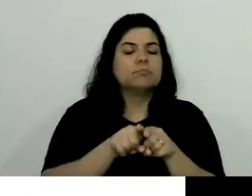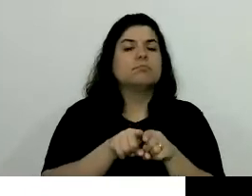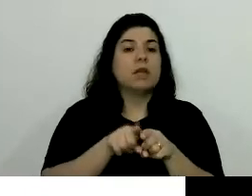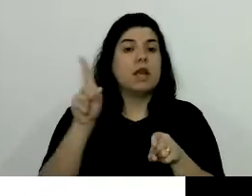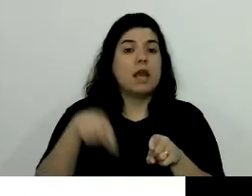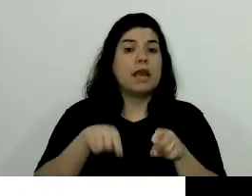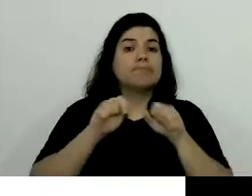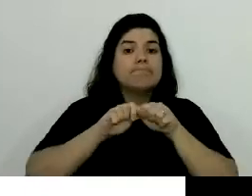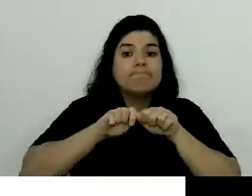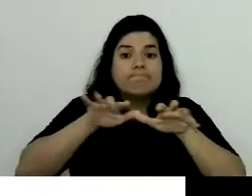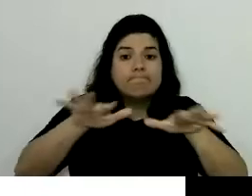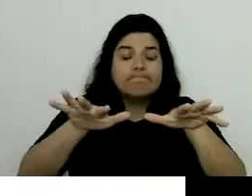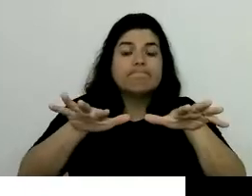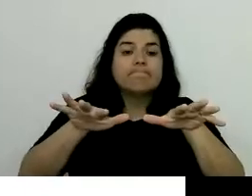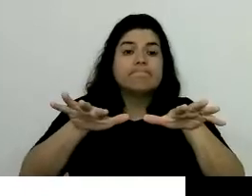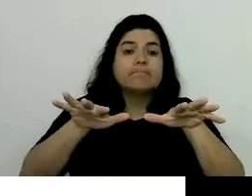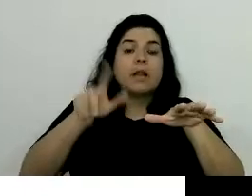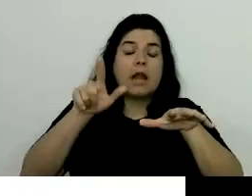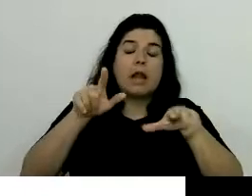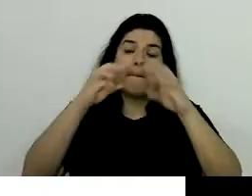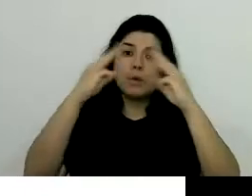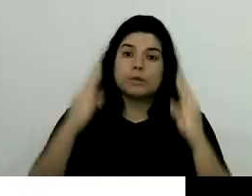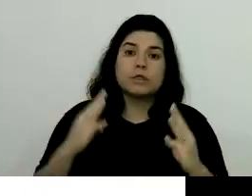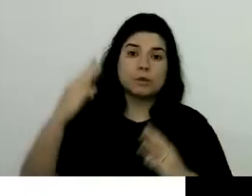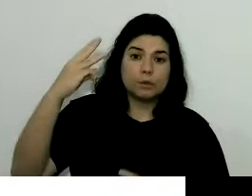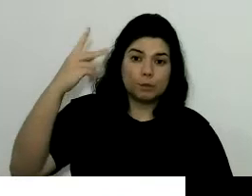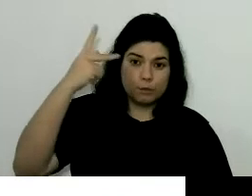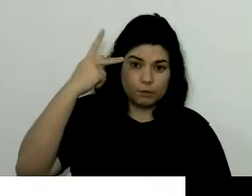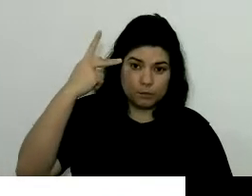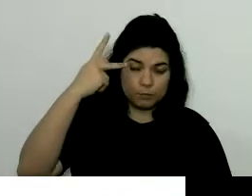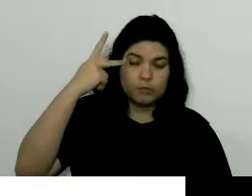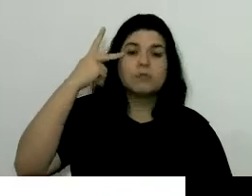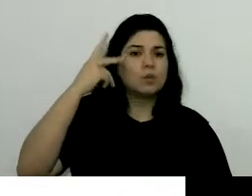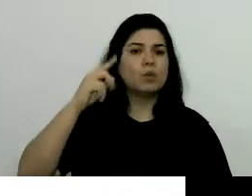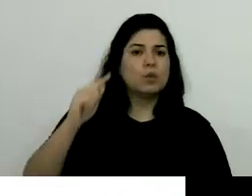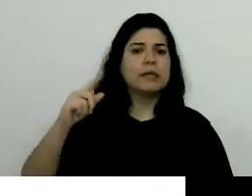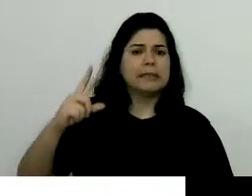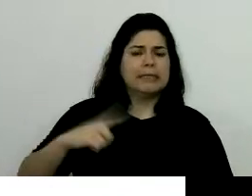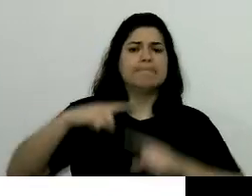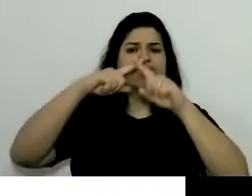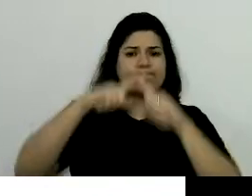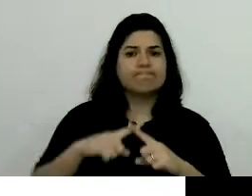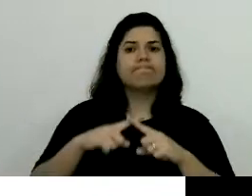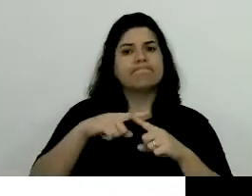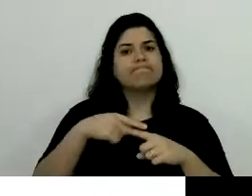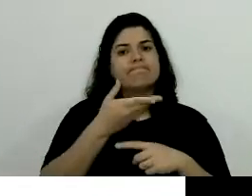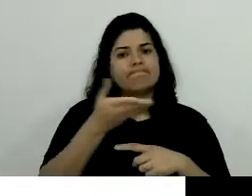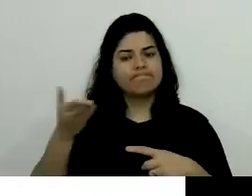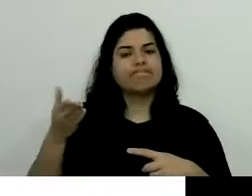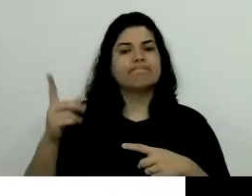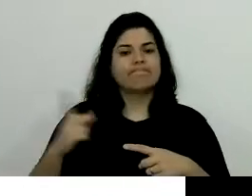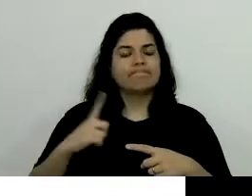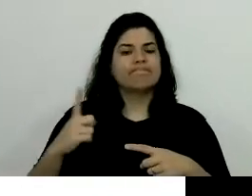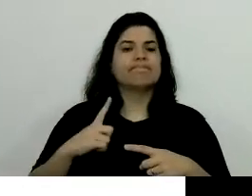do acervo no ICGLAM Museu Paulista, que coloca outros desafios para nós, e é uma revisão permanente, porque